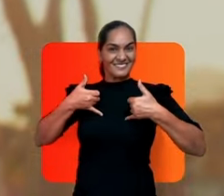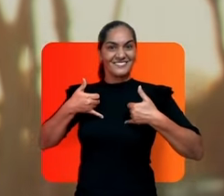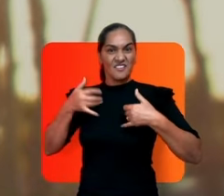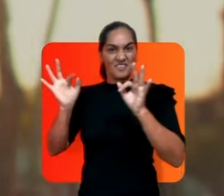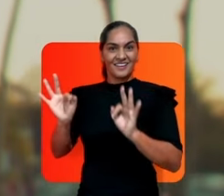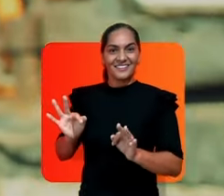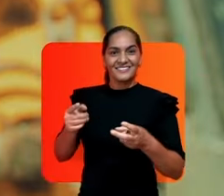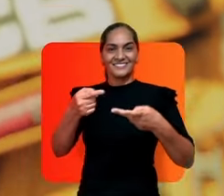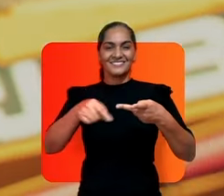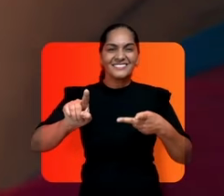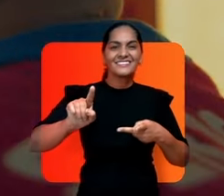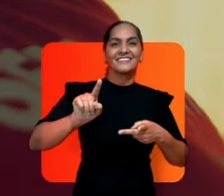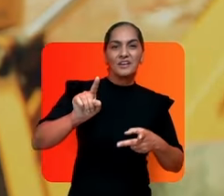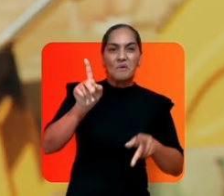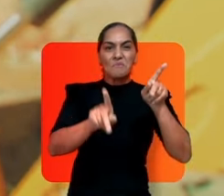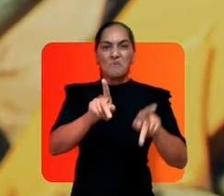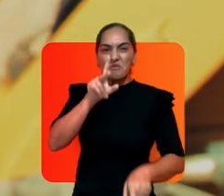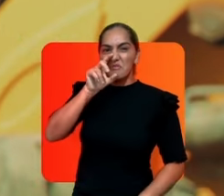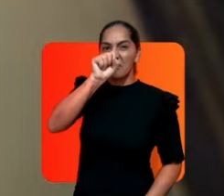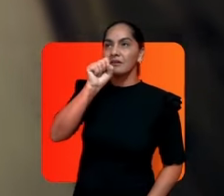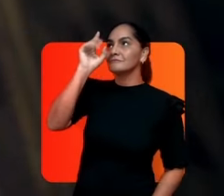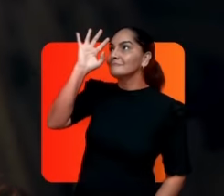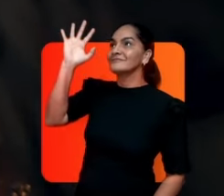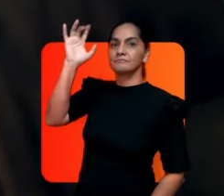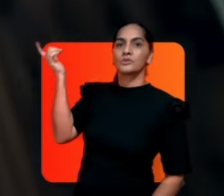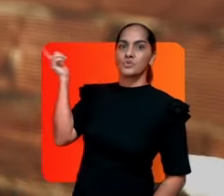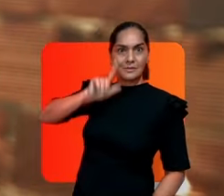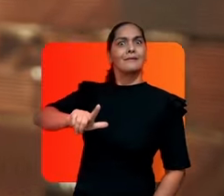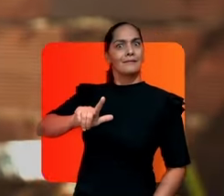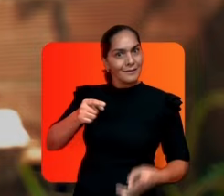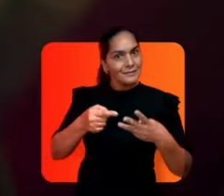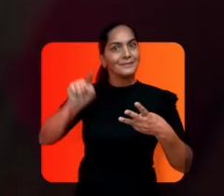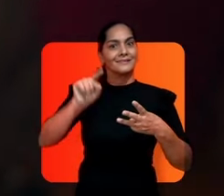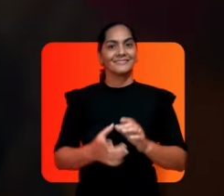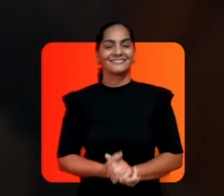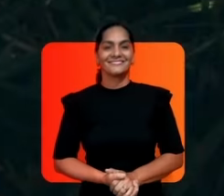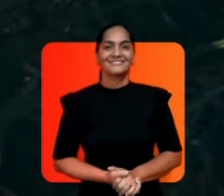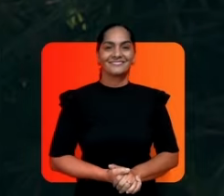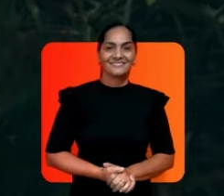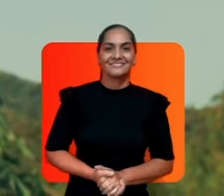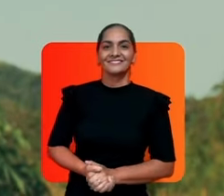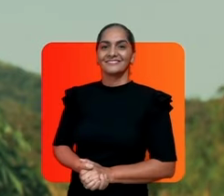e feliz? Check. Povo forte que sonha e realiza? Check. E